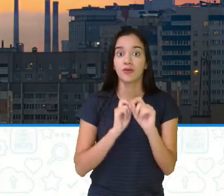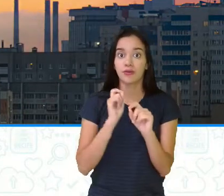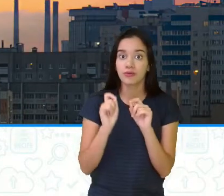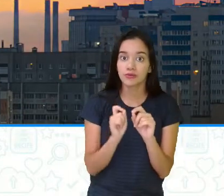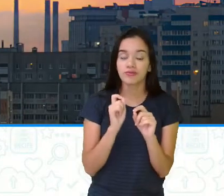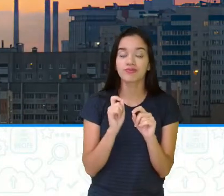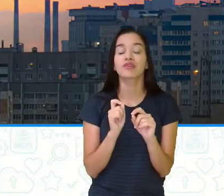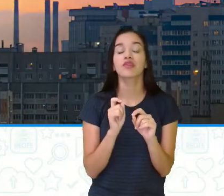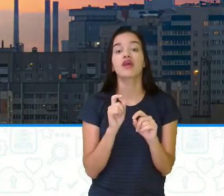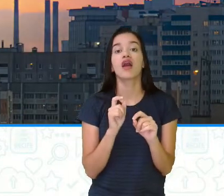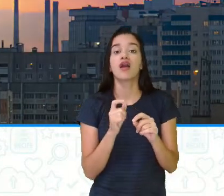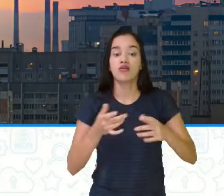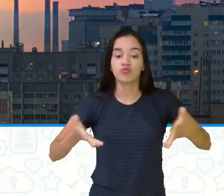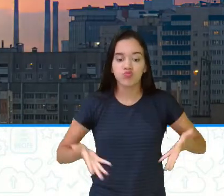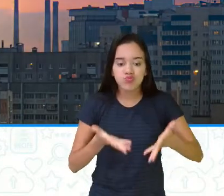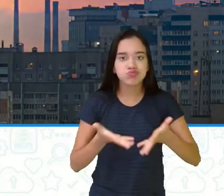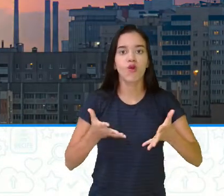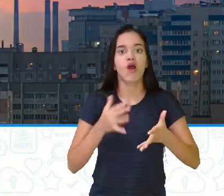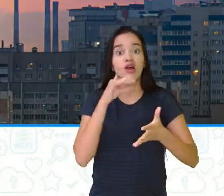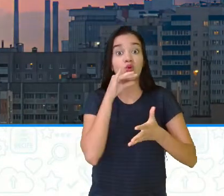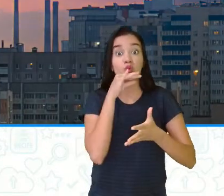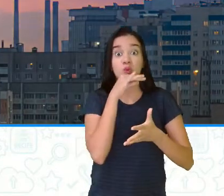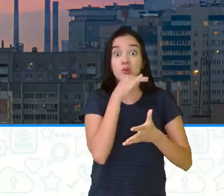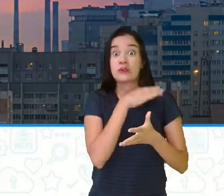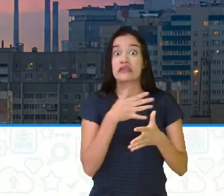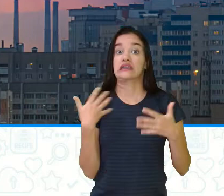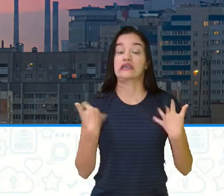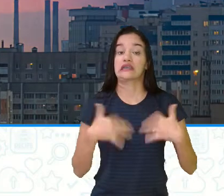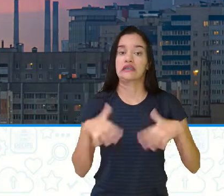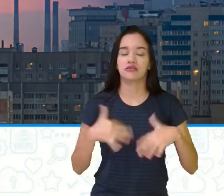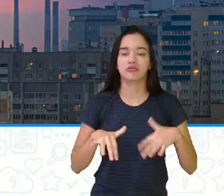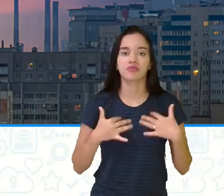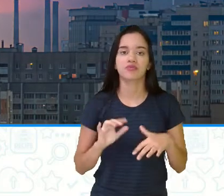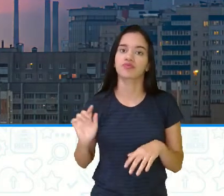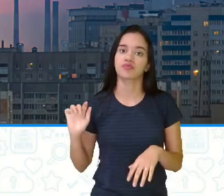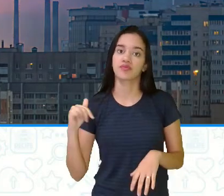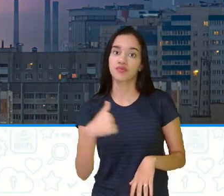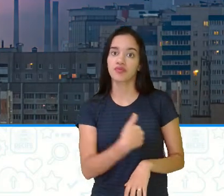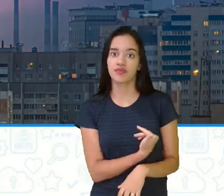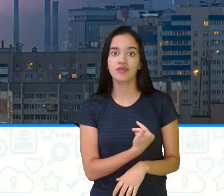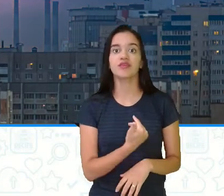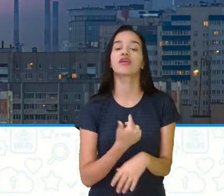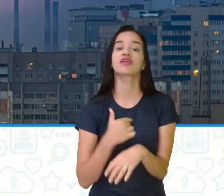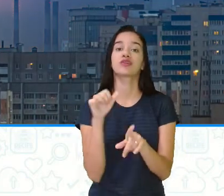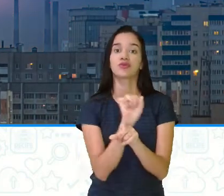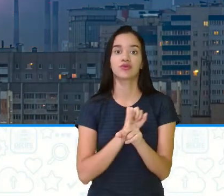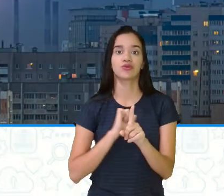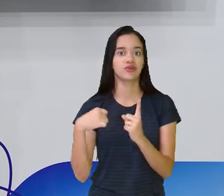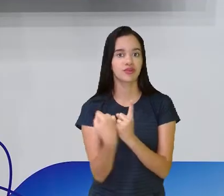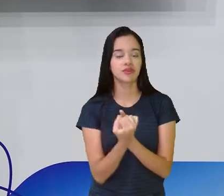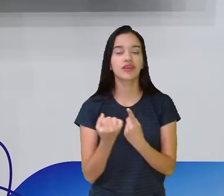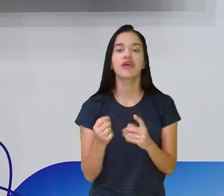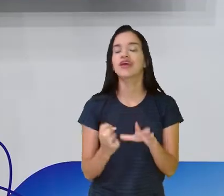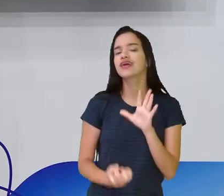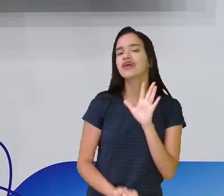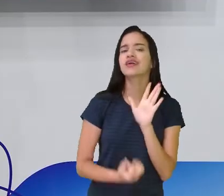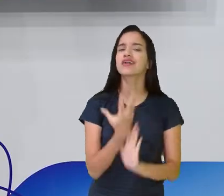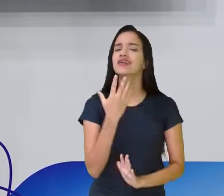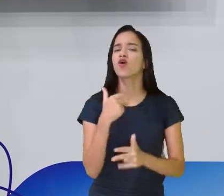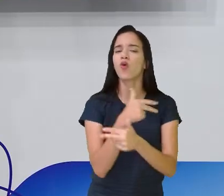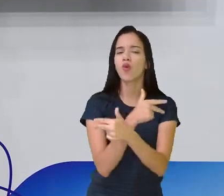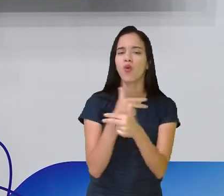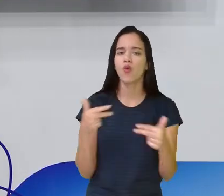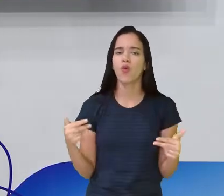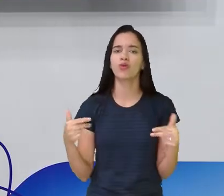atmosfera, elevando a temperatura na Terra. Porque a gente, na nossa sociedade, a gente cria